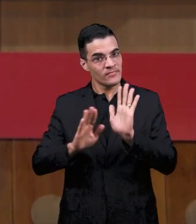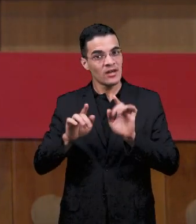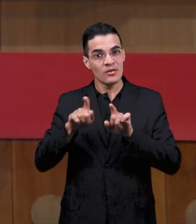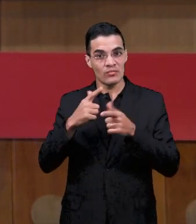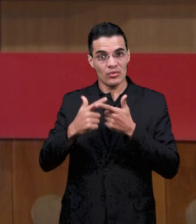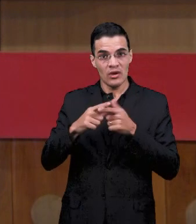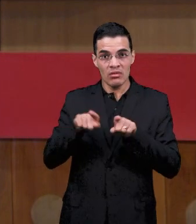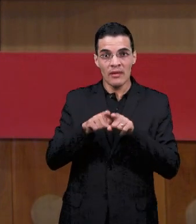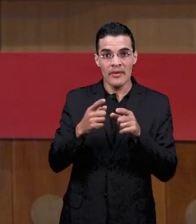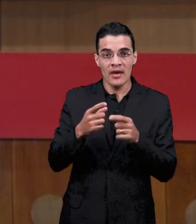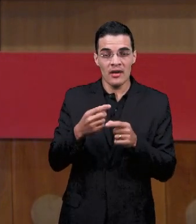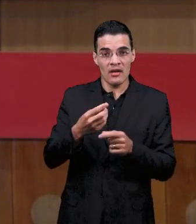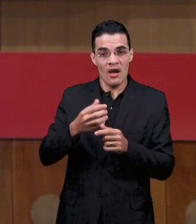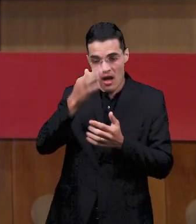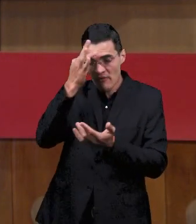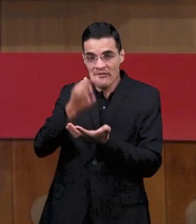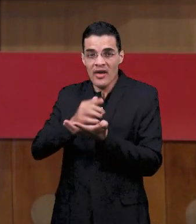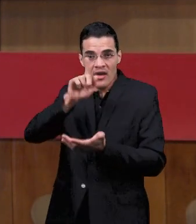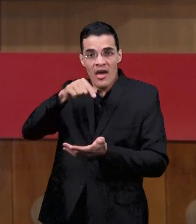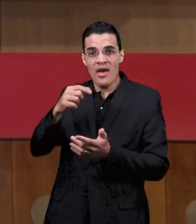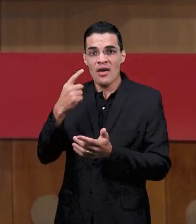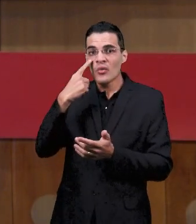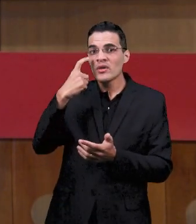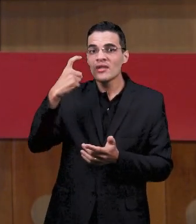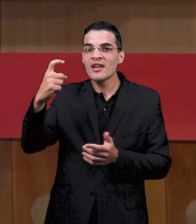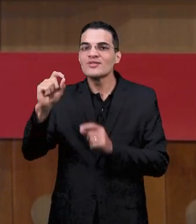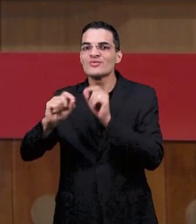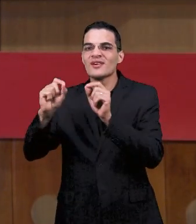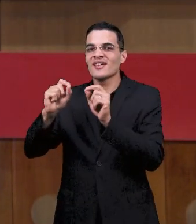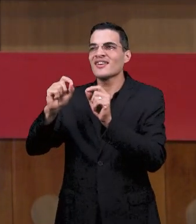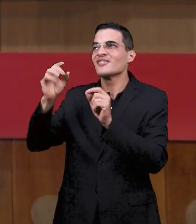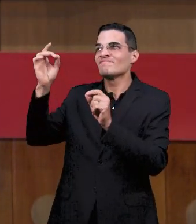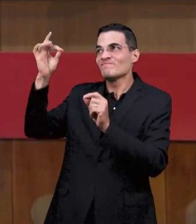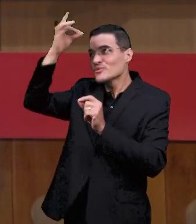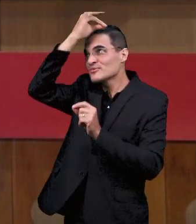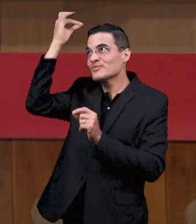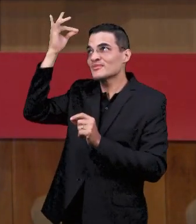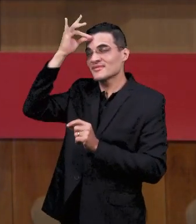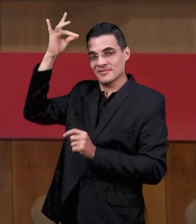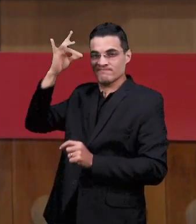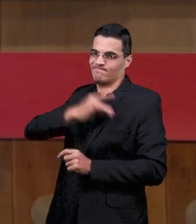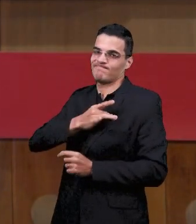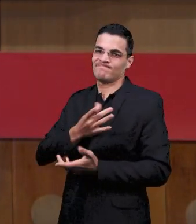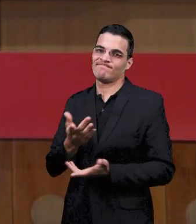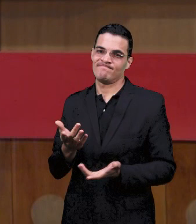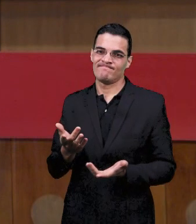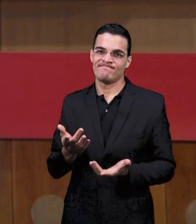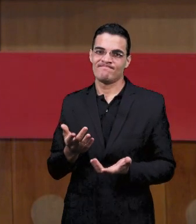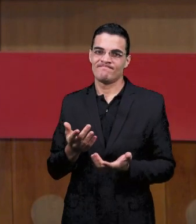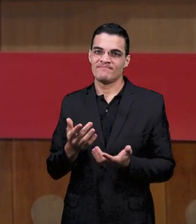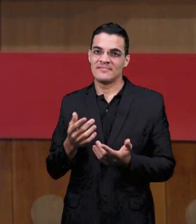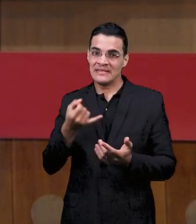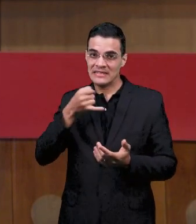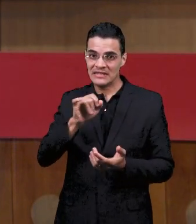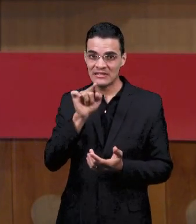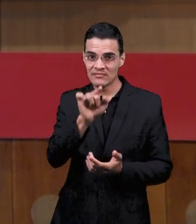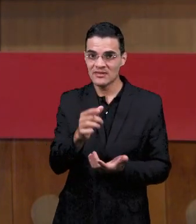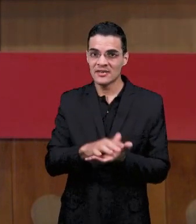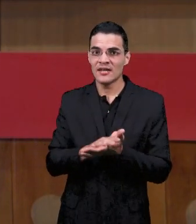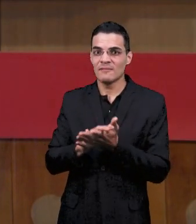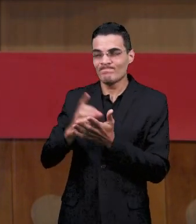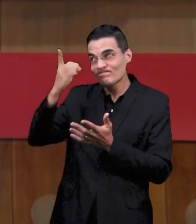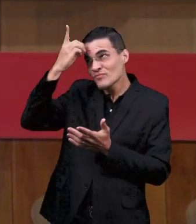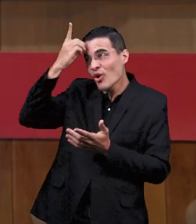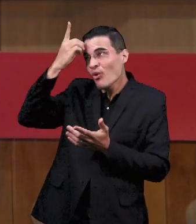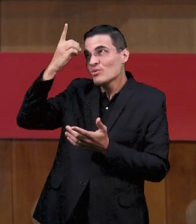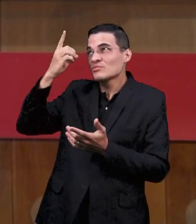ouvir. E quanto mais você ouvir a voz do Senhor, mais você vai crer. Quanto mais você ouve dons espirituais, mais